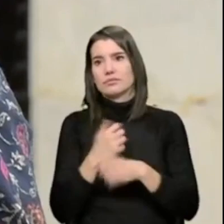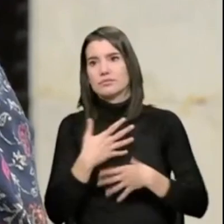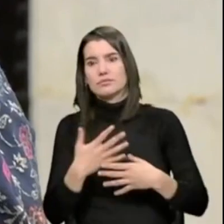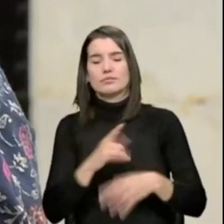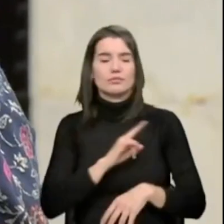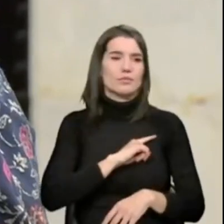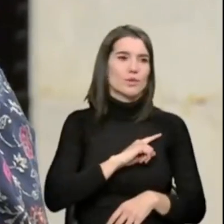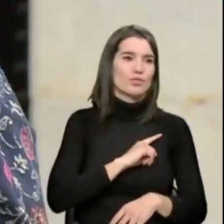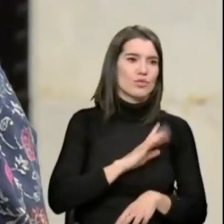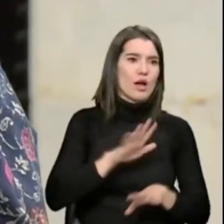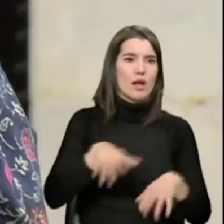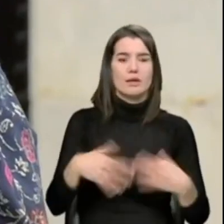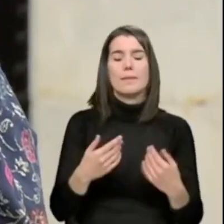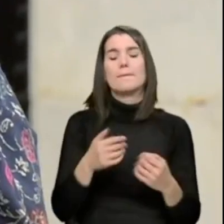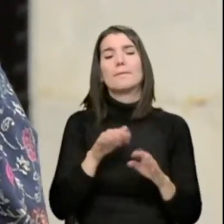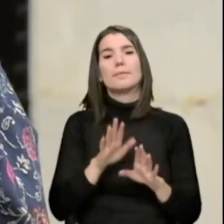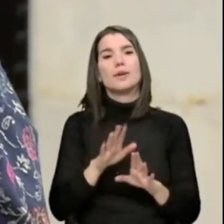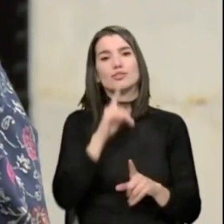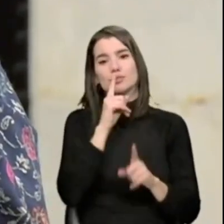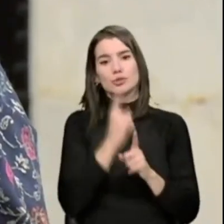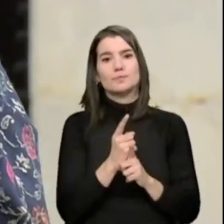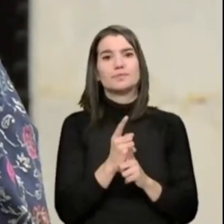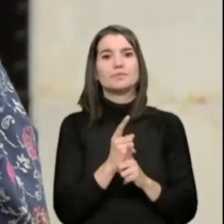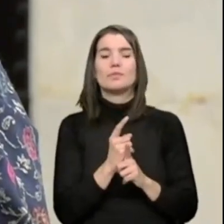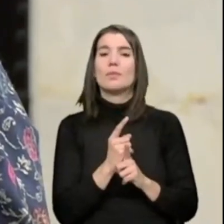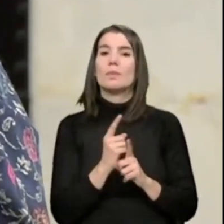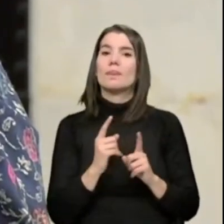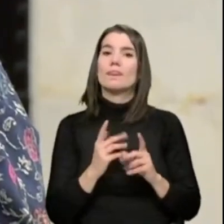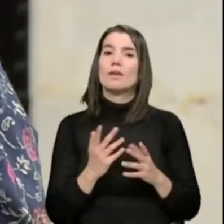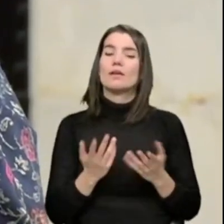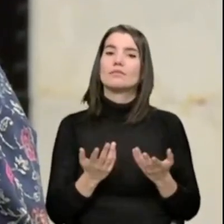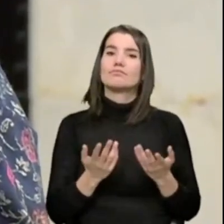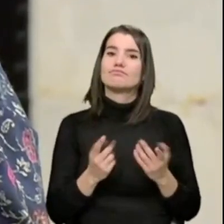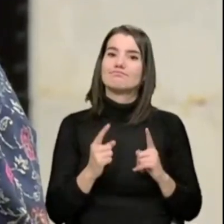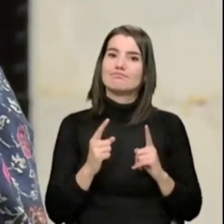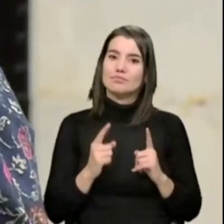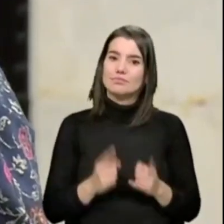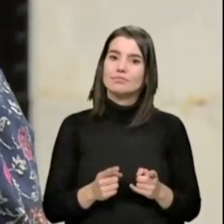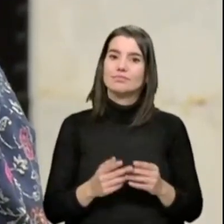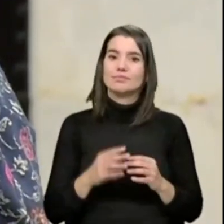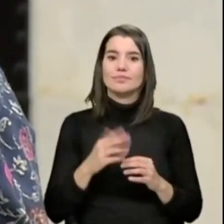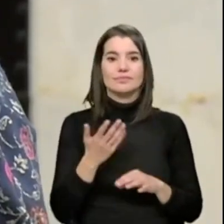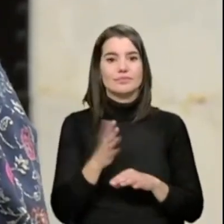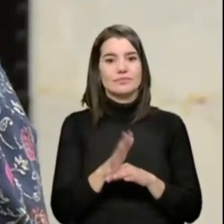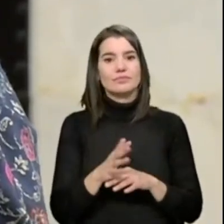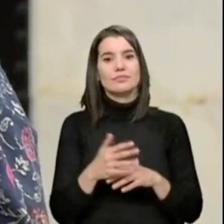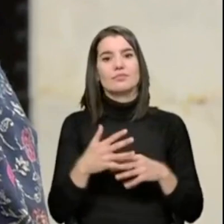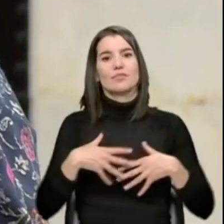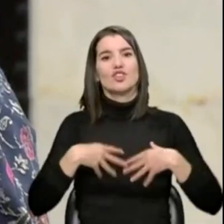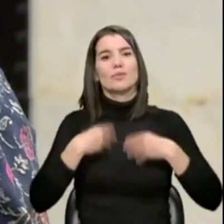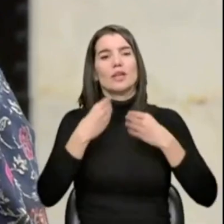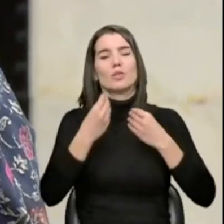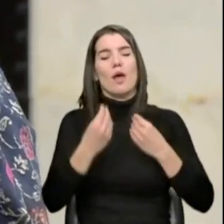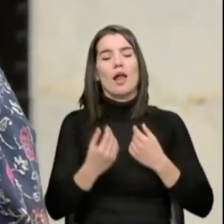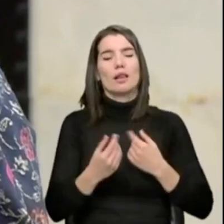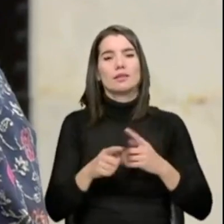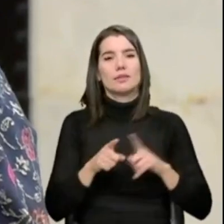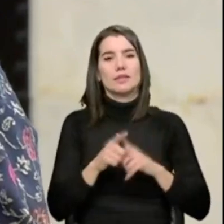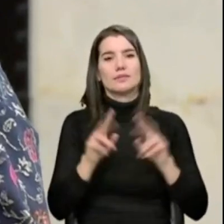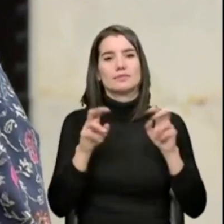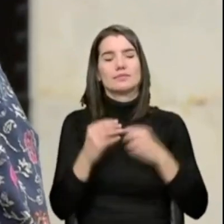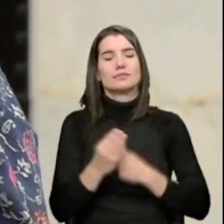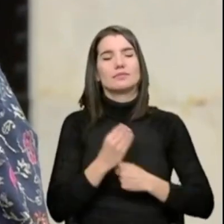pessoalmente, profissionalmente, mas ao mesmo tempo começar a fazer a nossa alimentação, o nosso crescimento espiritual. E porquê